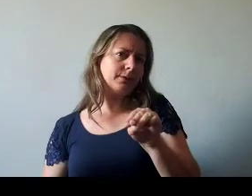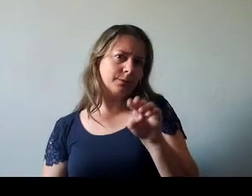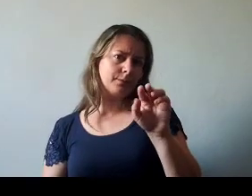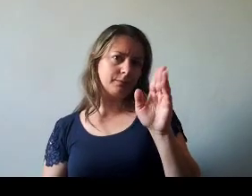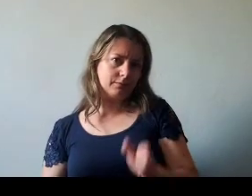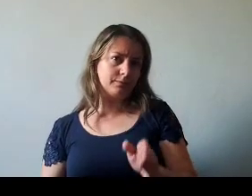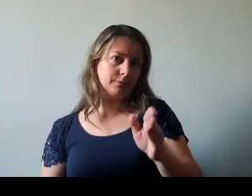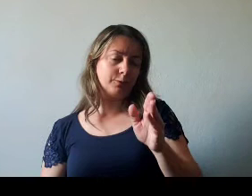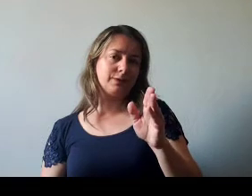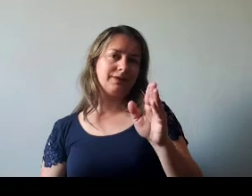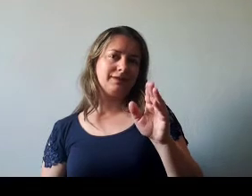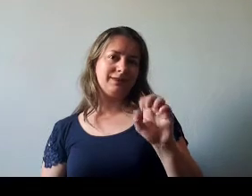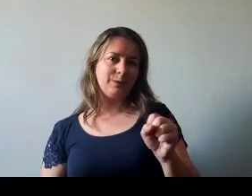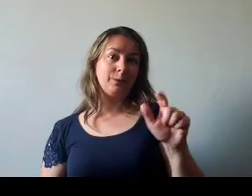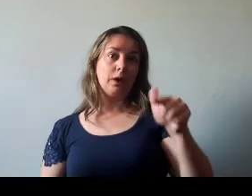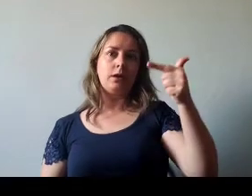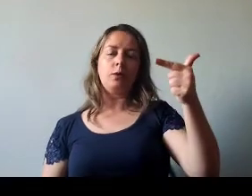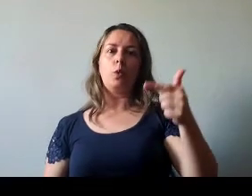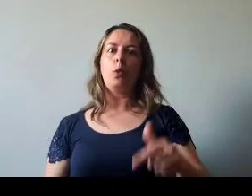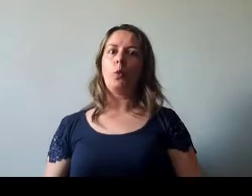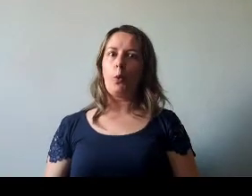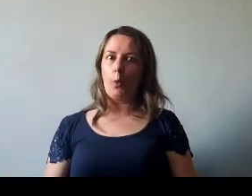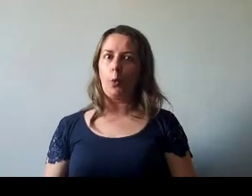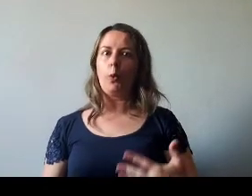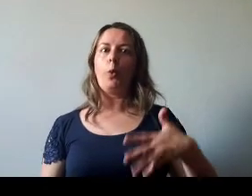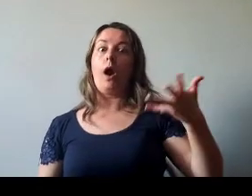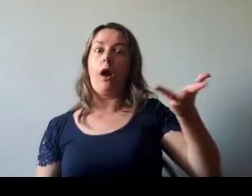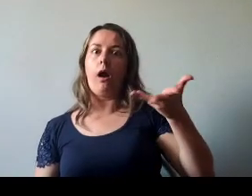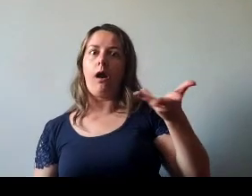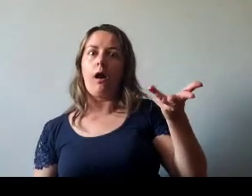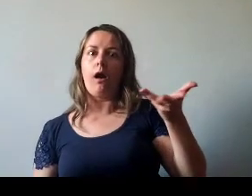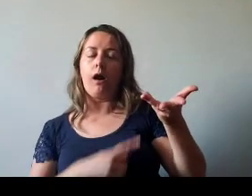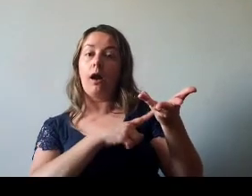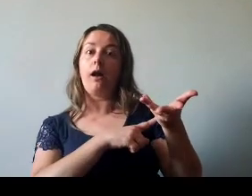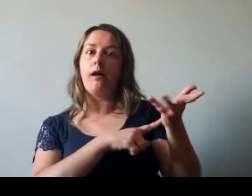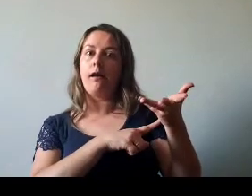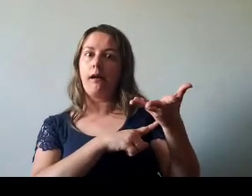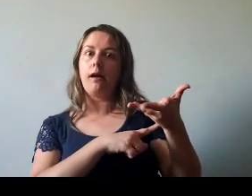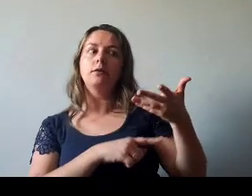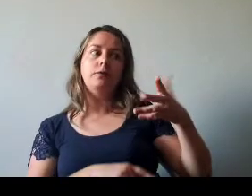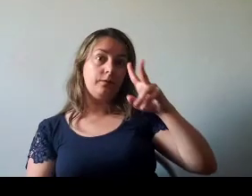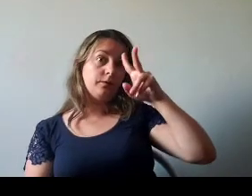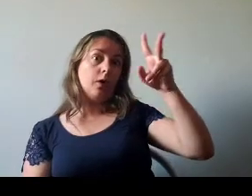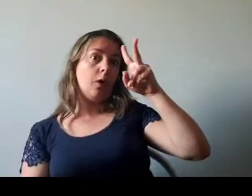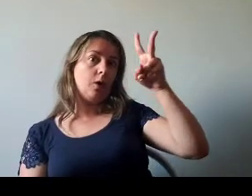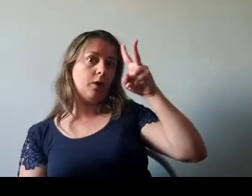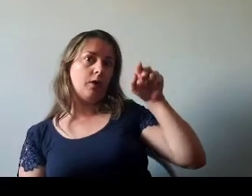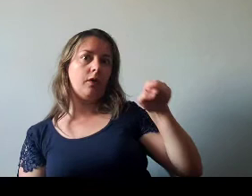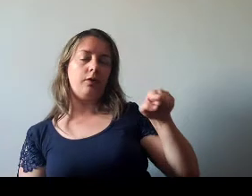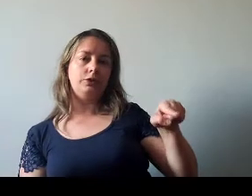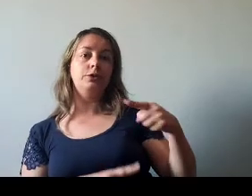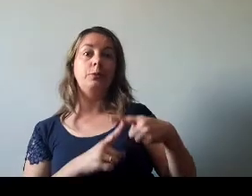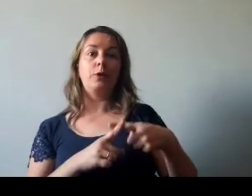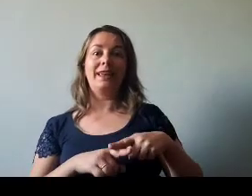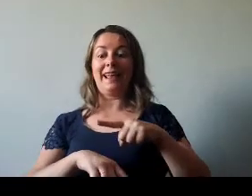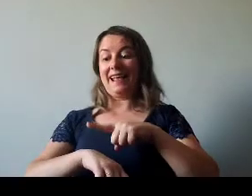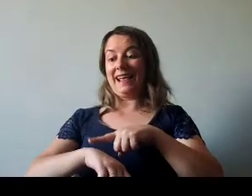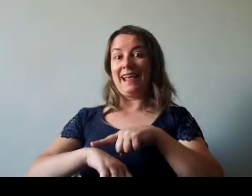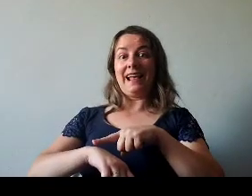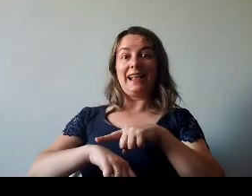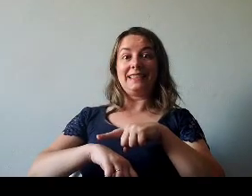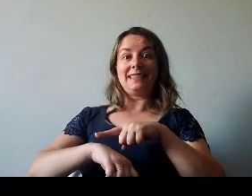muito grande, né? Uma aceleração muito grande, 10 metros por segundo quadrado, porque ele faz de 0 a 100 em